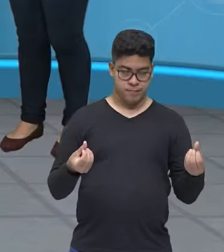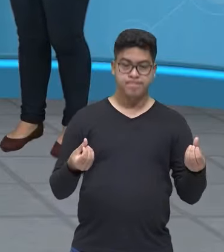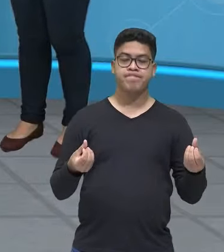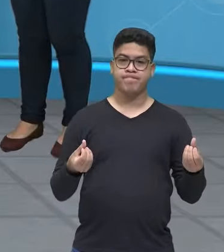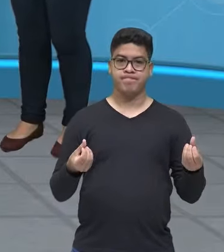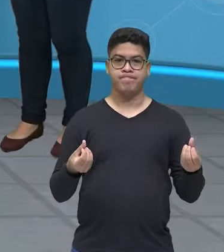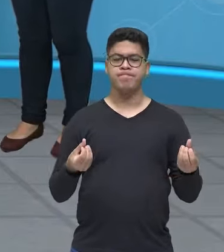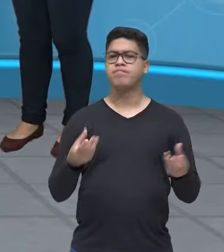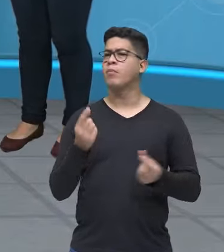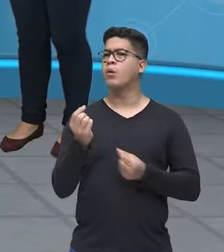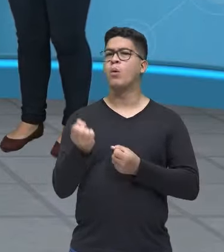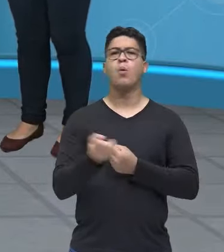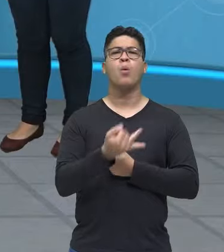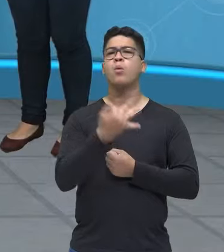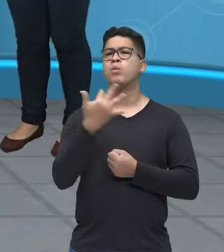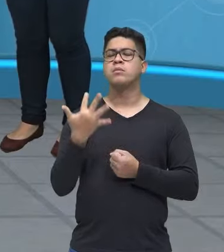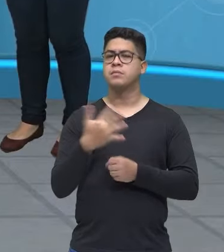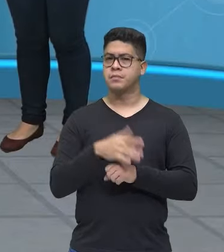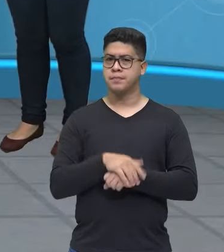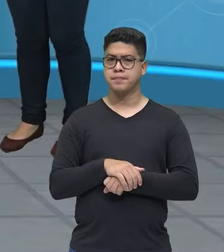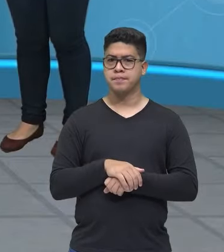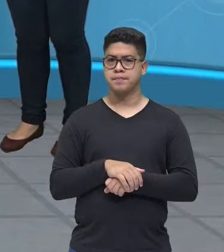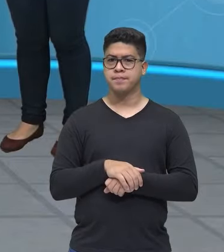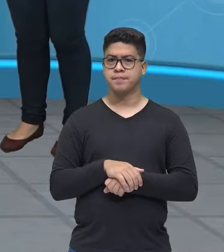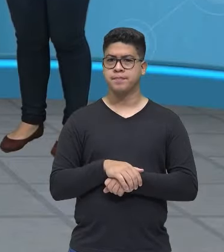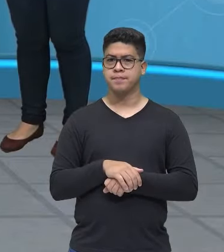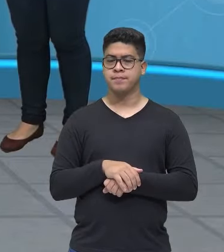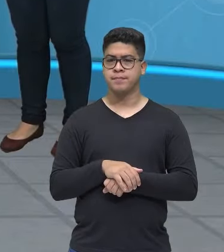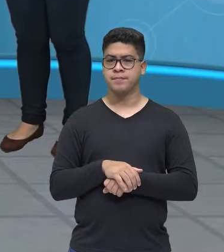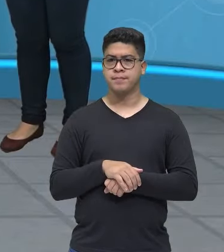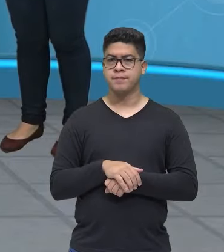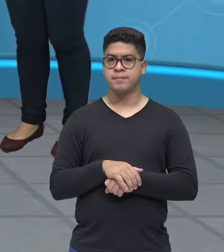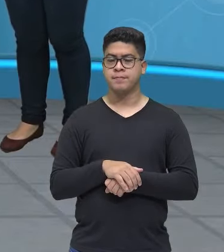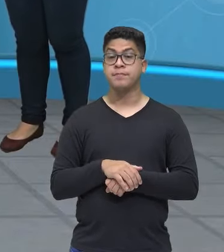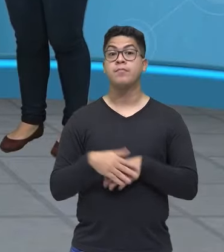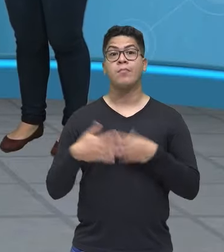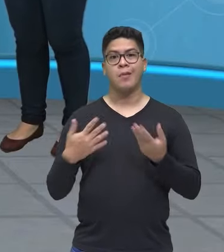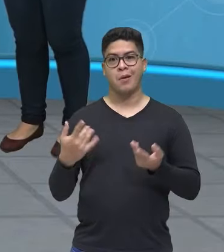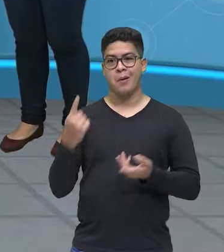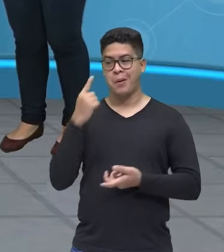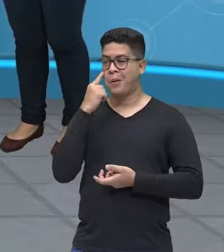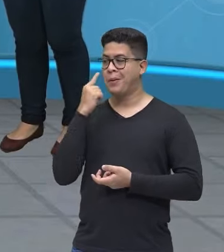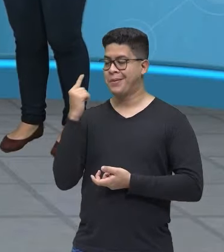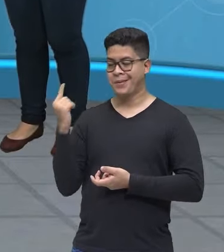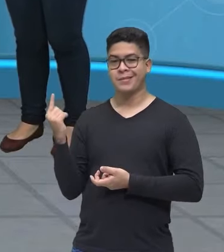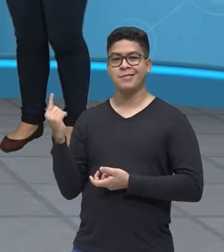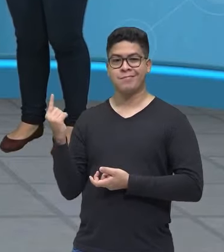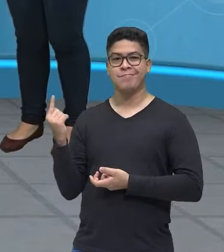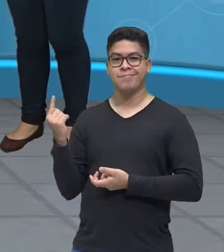Vamos saber a quantidade de cada uma delas agora. Muito bem, olha só as peças de